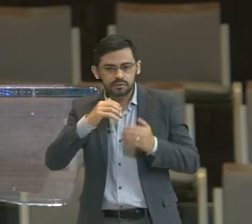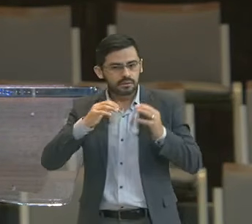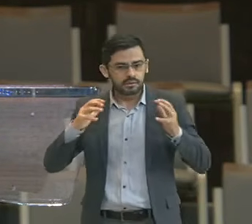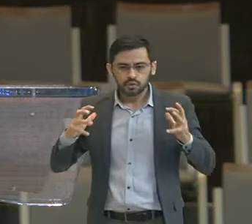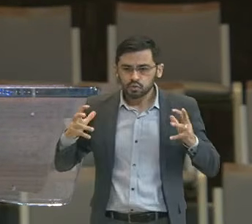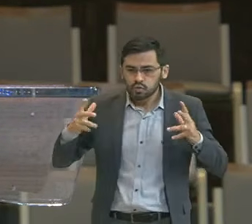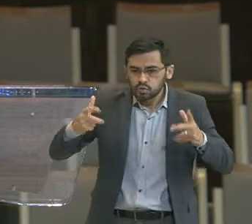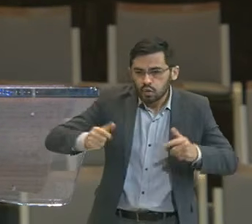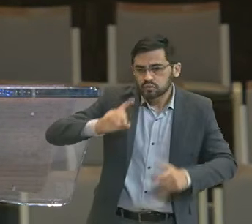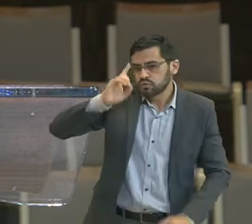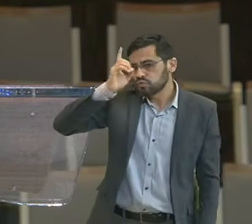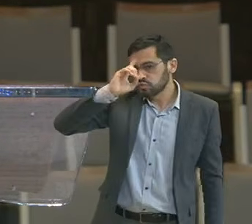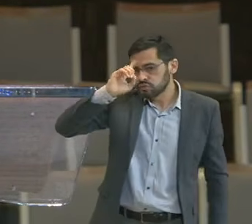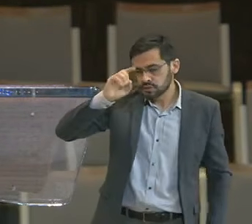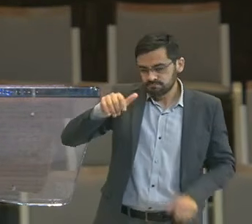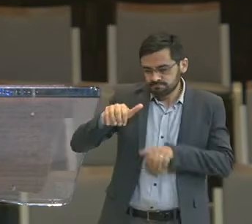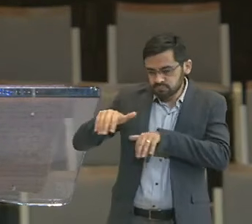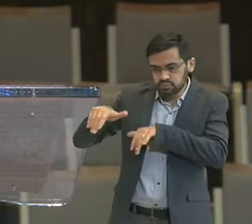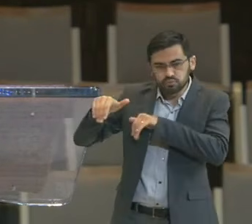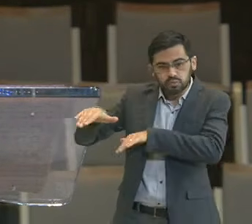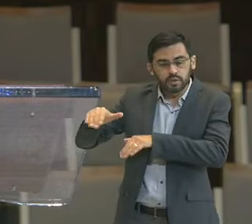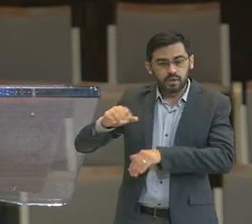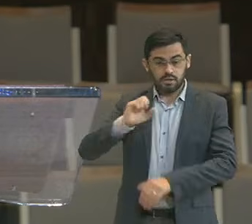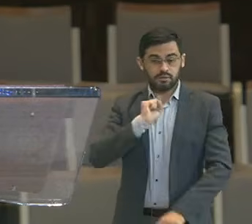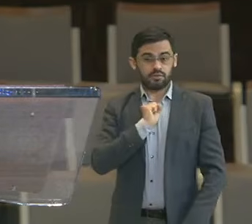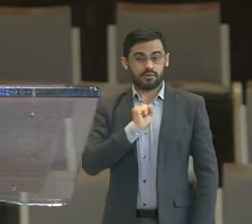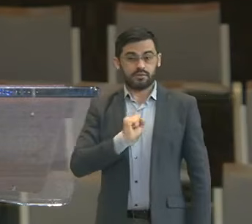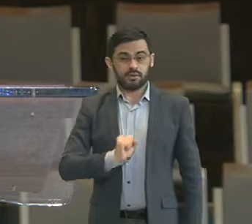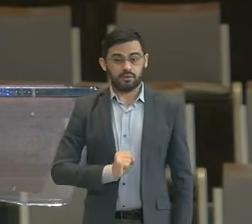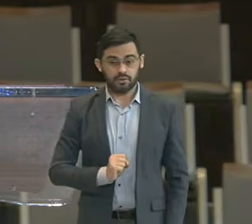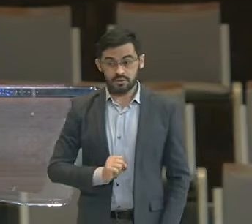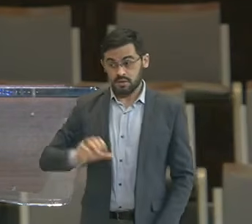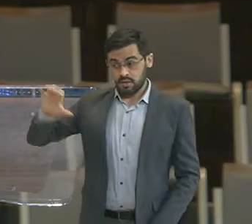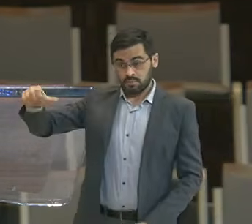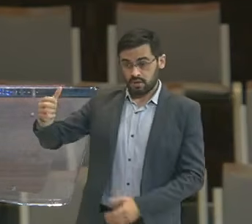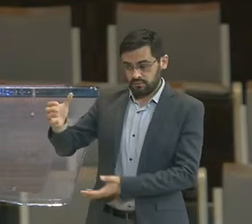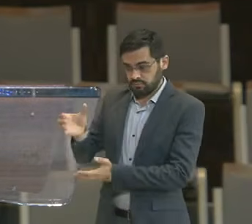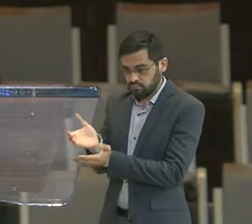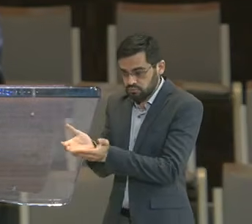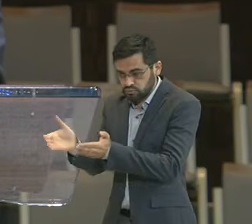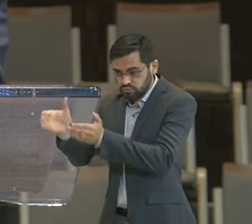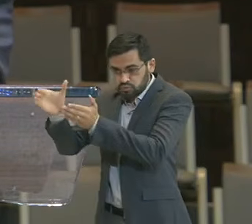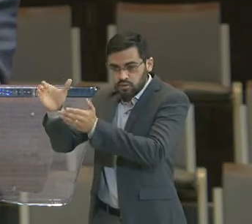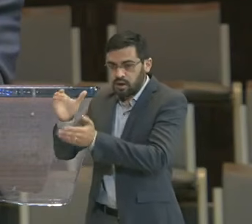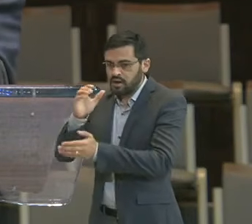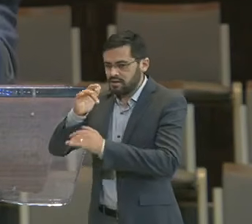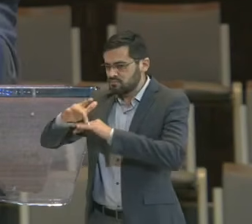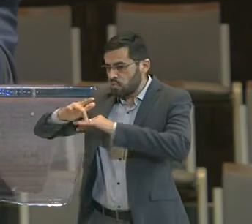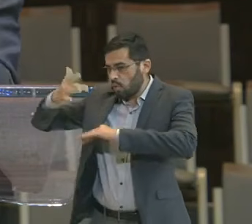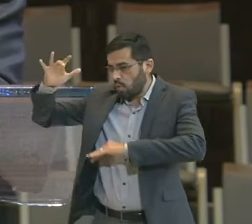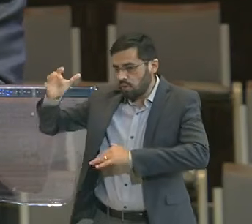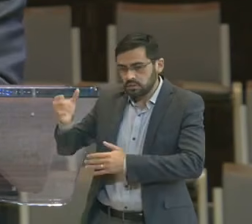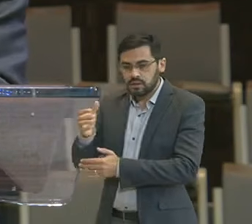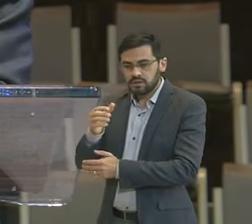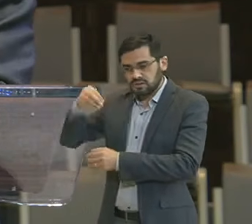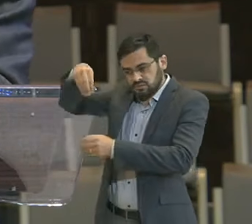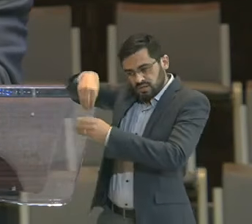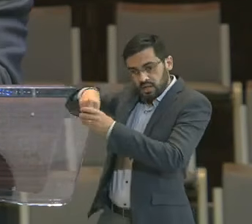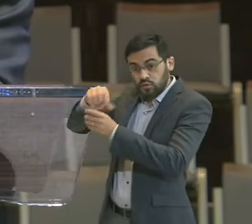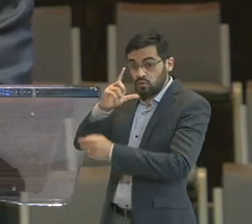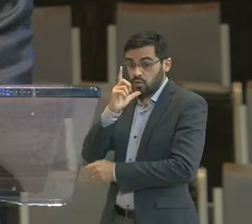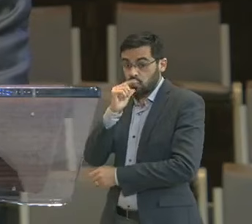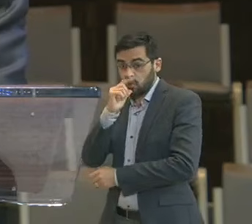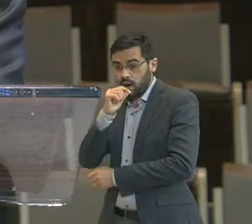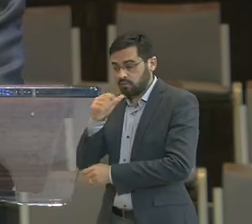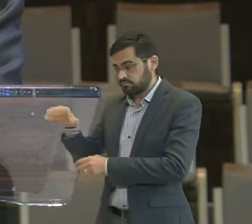todos os dias da festa. E o sacerdote tomava um jarro de ouro, com aproximadamente 1 litro de água